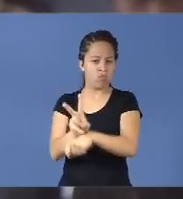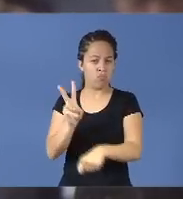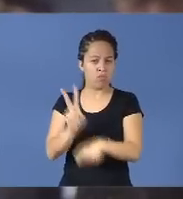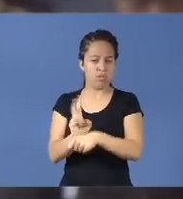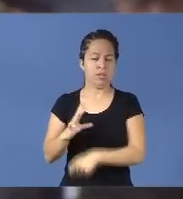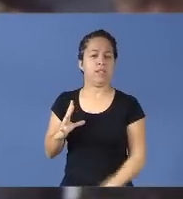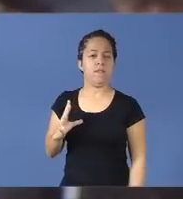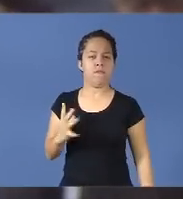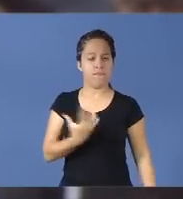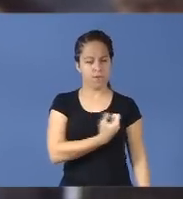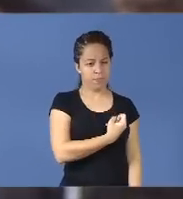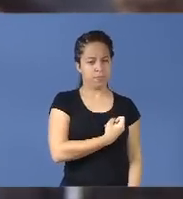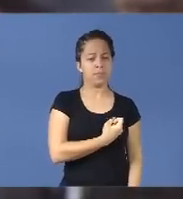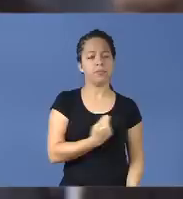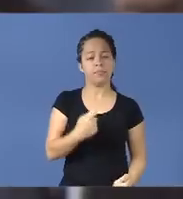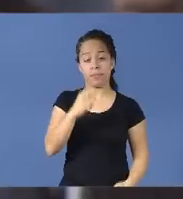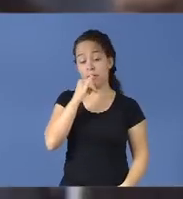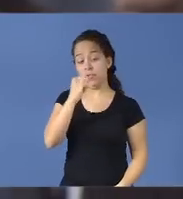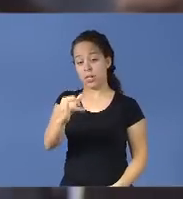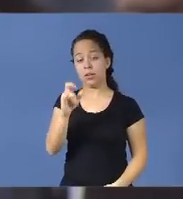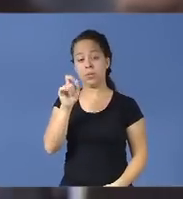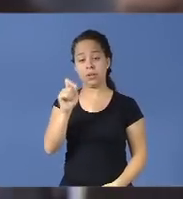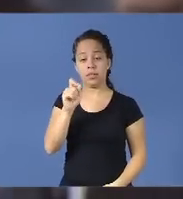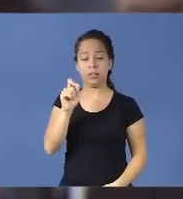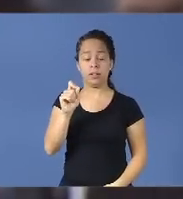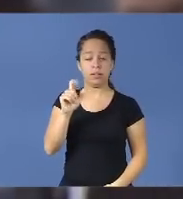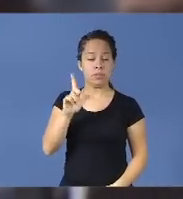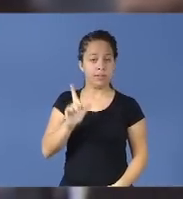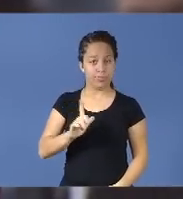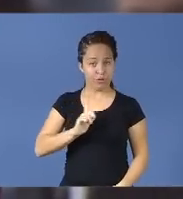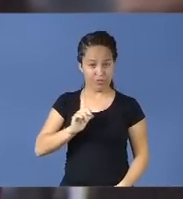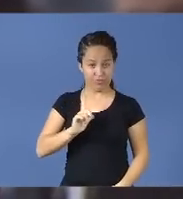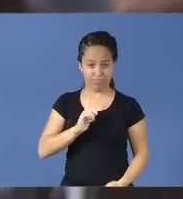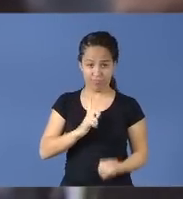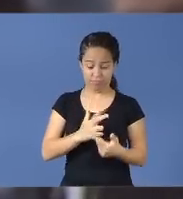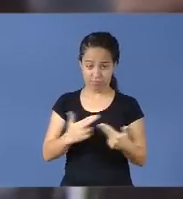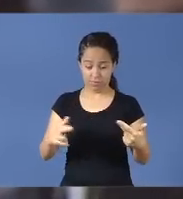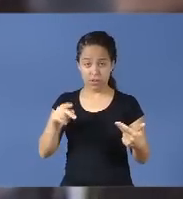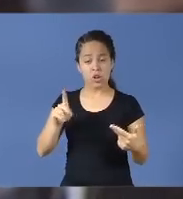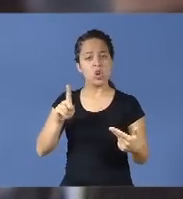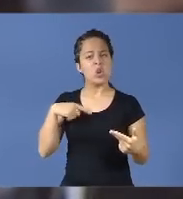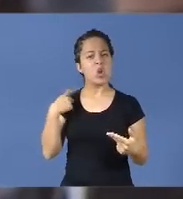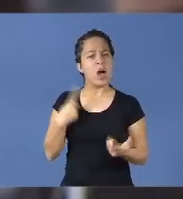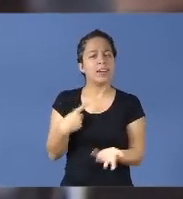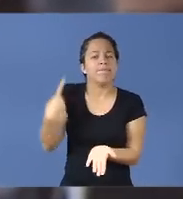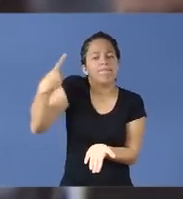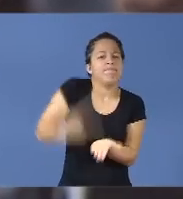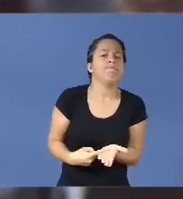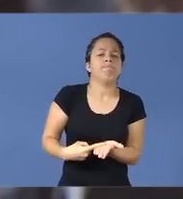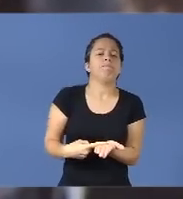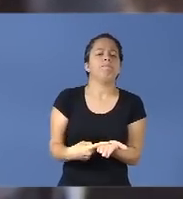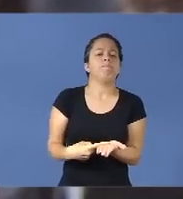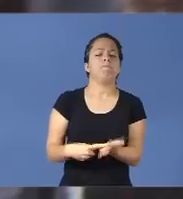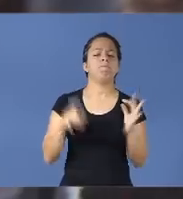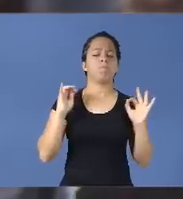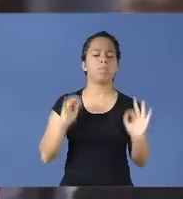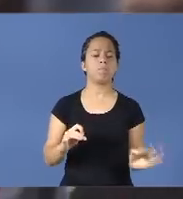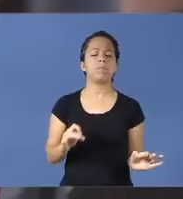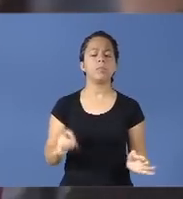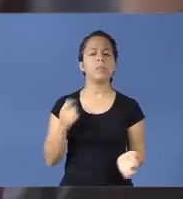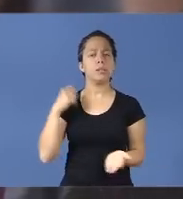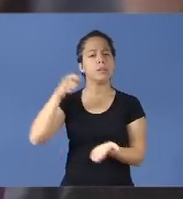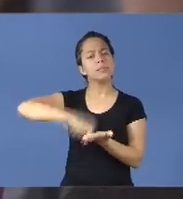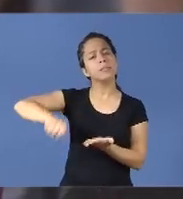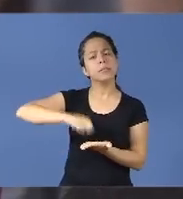ele faz assim, diz assim, e com tudo isto fizemos um firme concerto. Está aqui. E os escrevemos